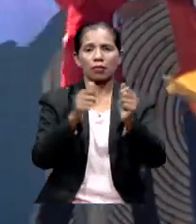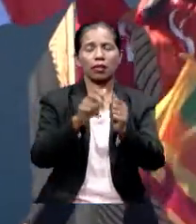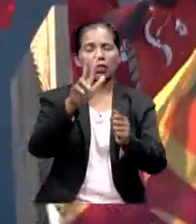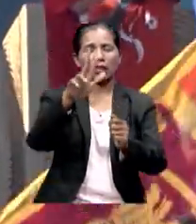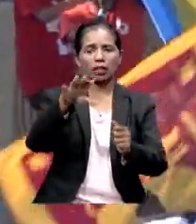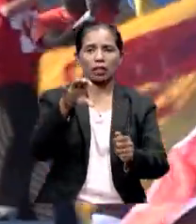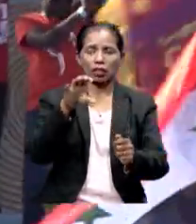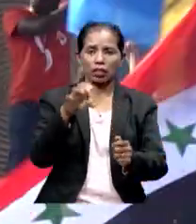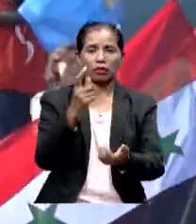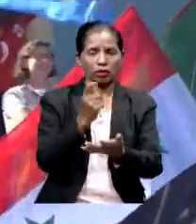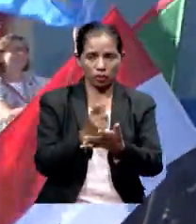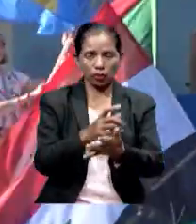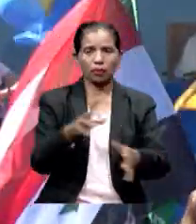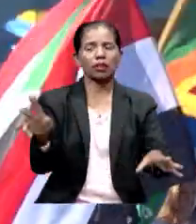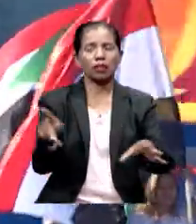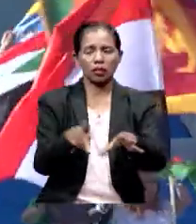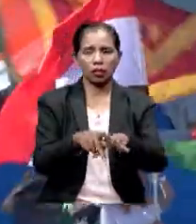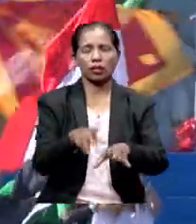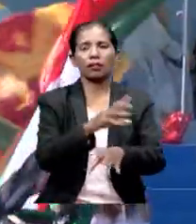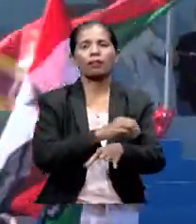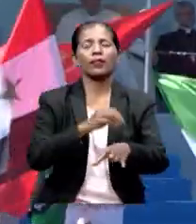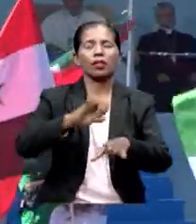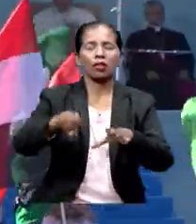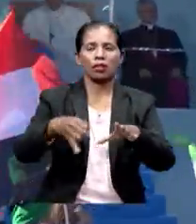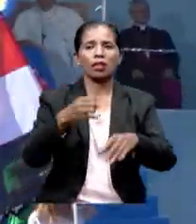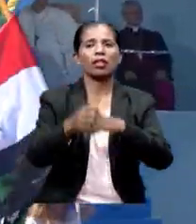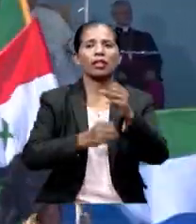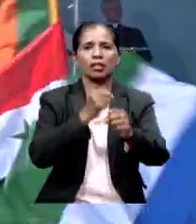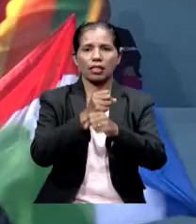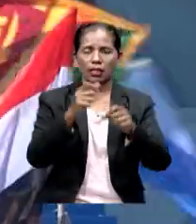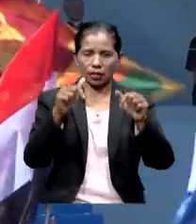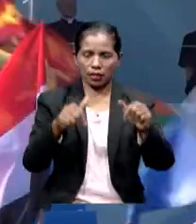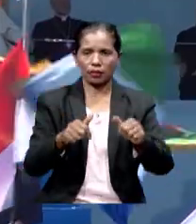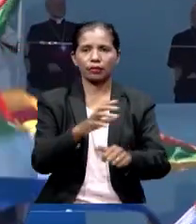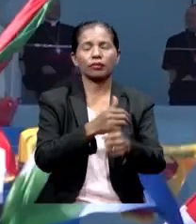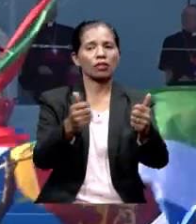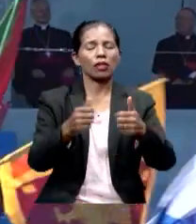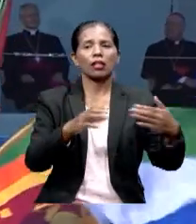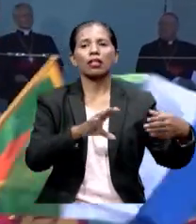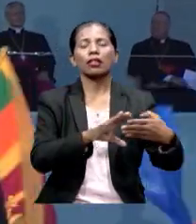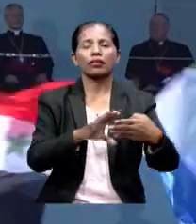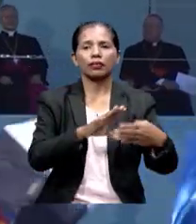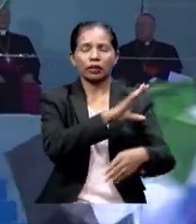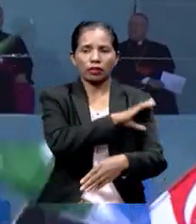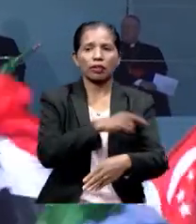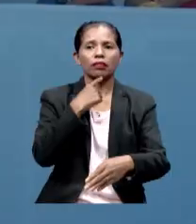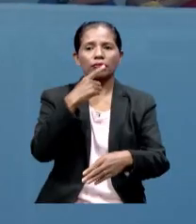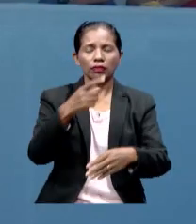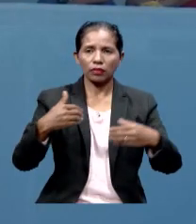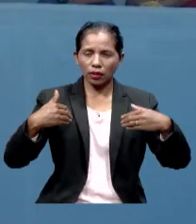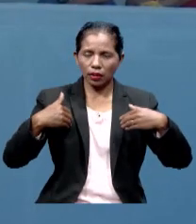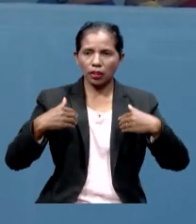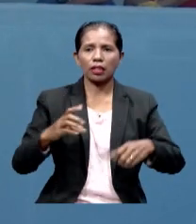recimo, acreditado, onde participa a Jornada Mundial de Juventude e Tinan Idané. A autoridade de segurança relata a cata que acontece acidente ida,